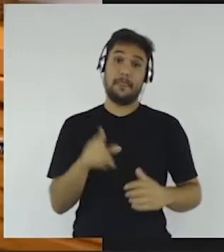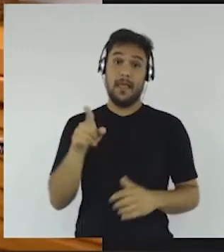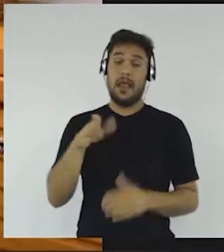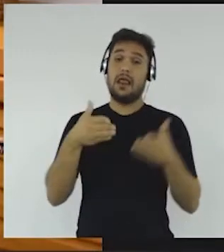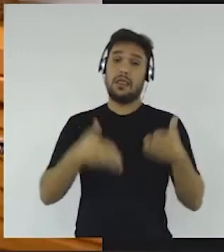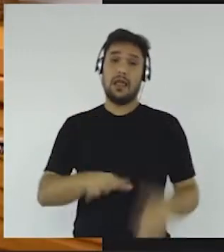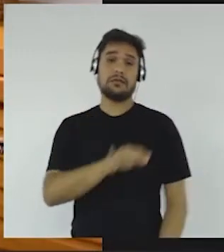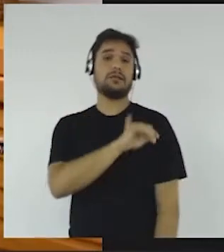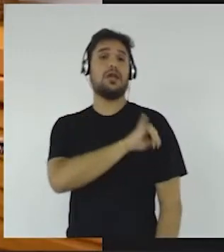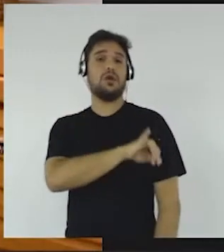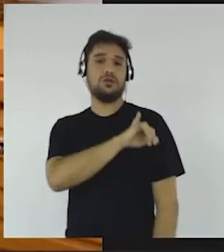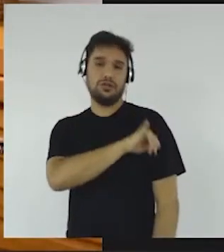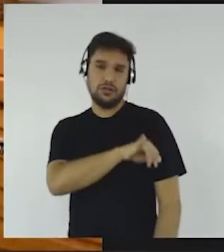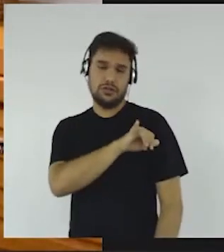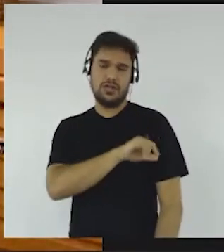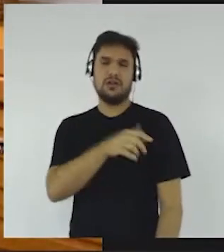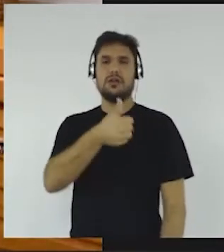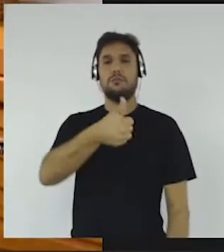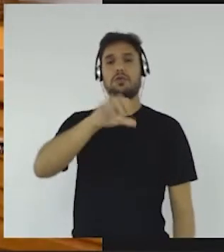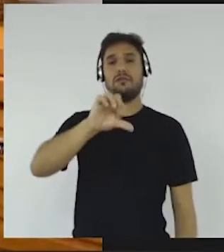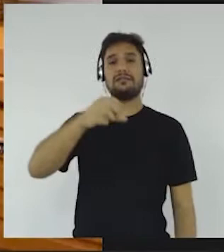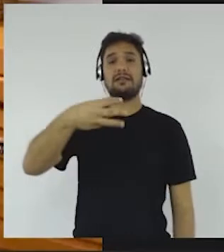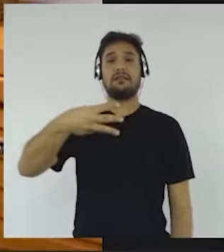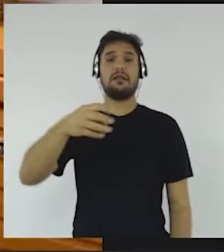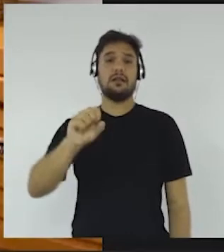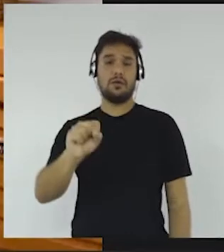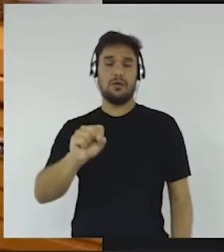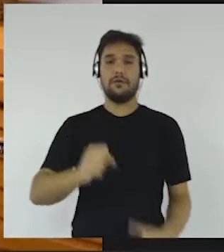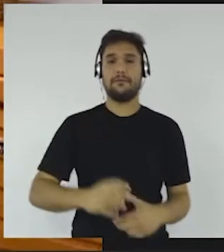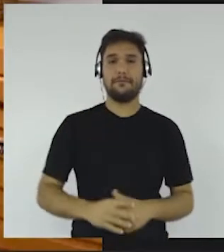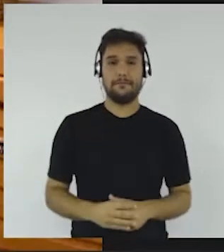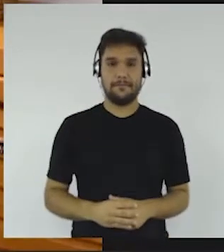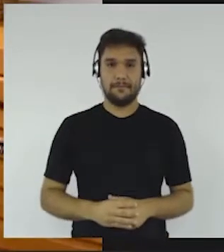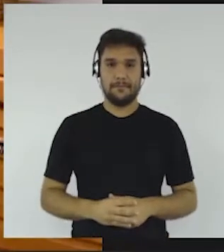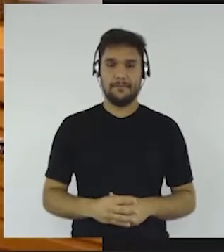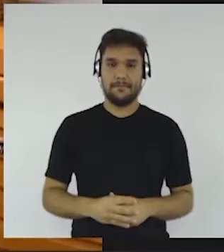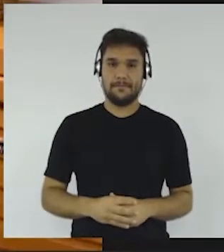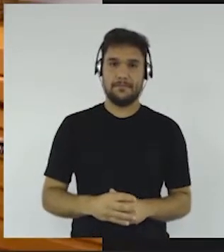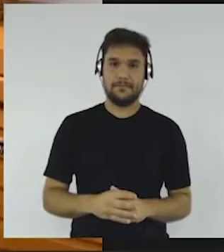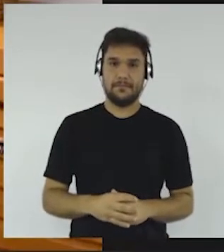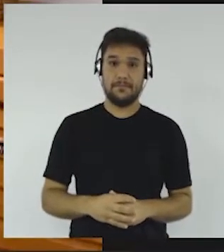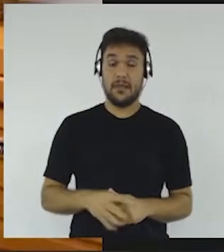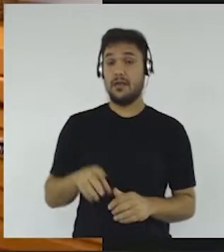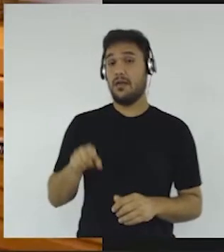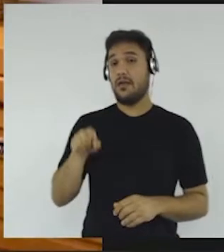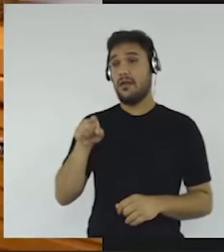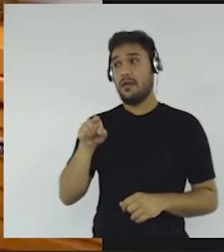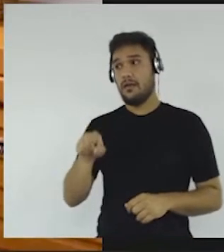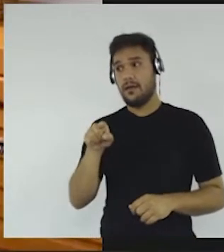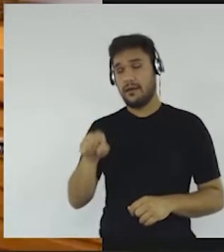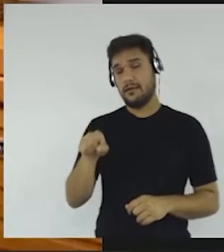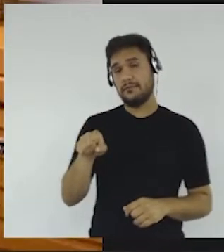Carioca, nasceu no Rio de Janeiro em 1938 e